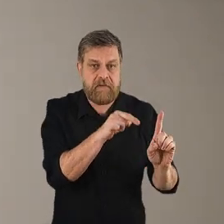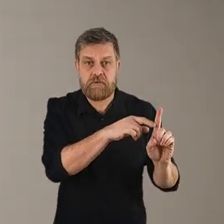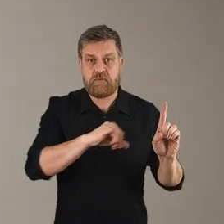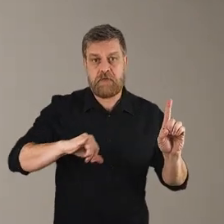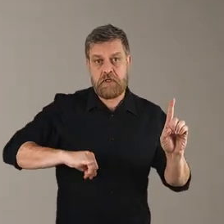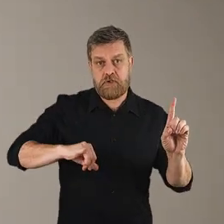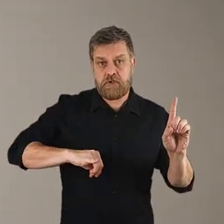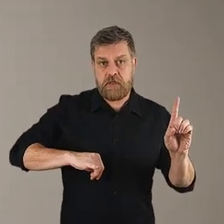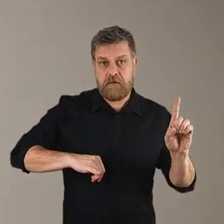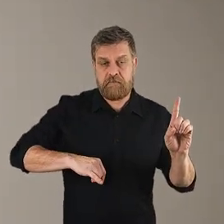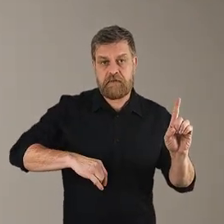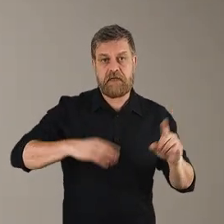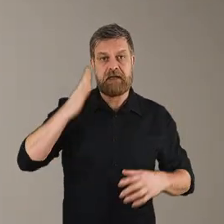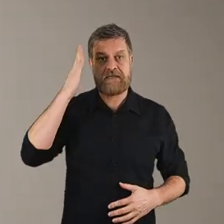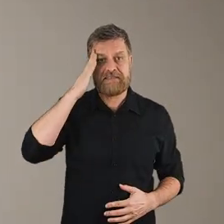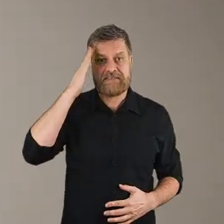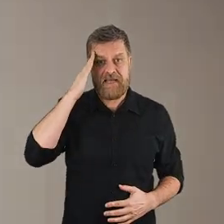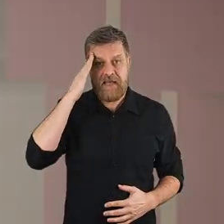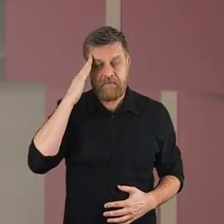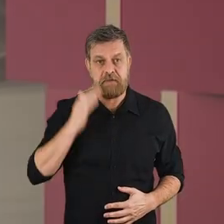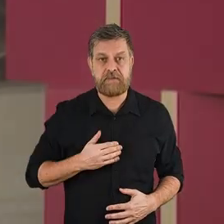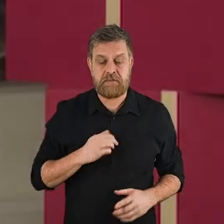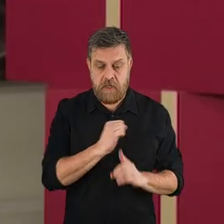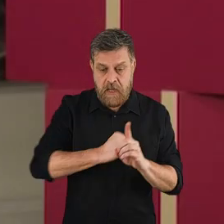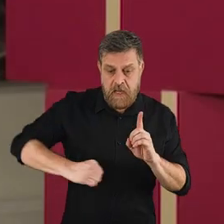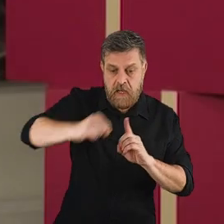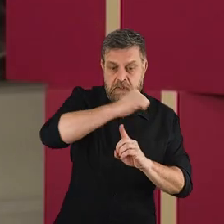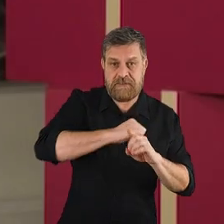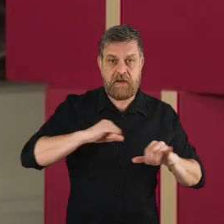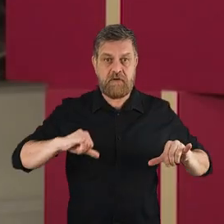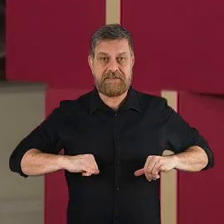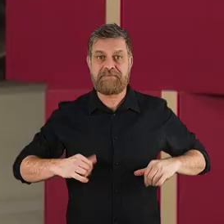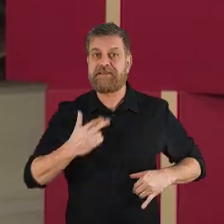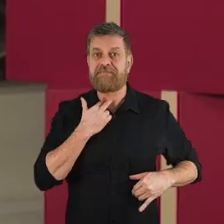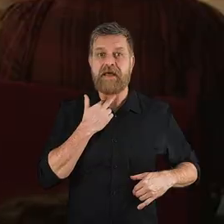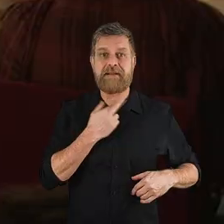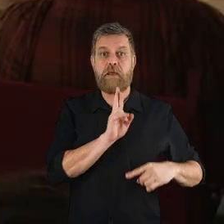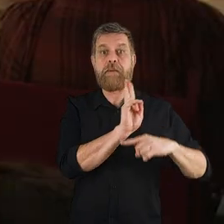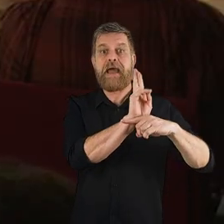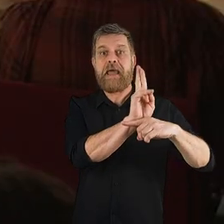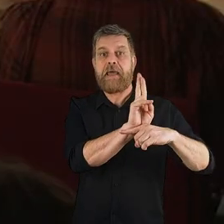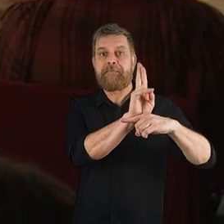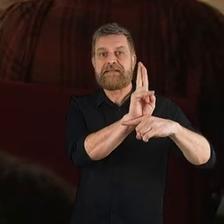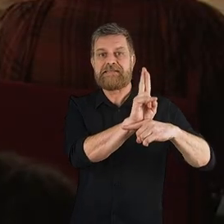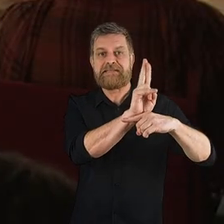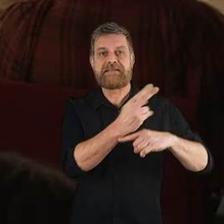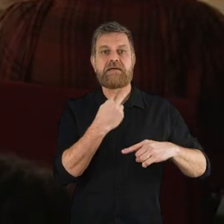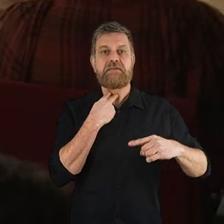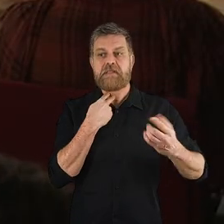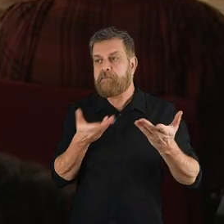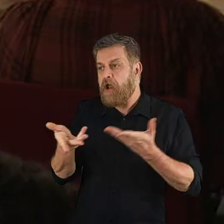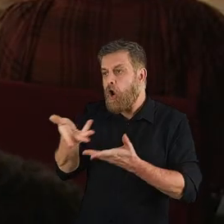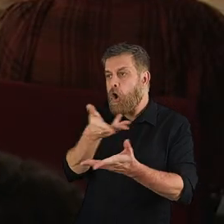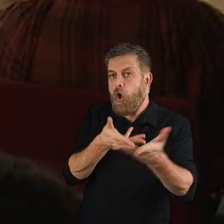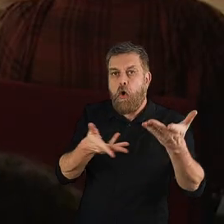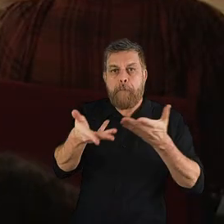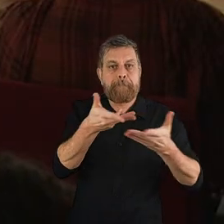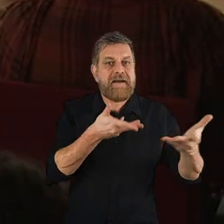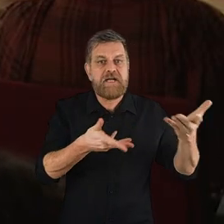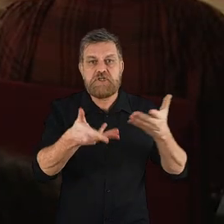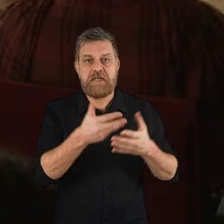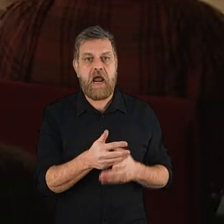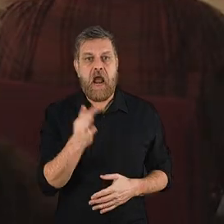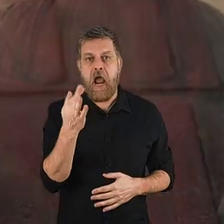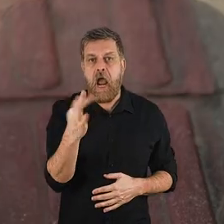já sabe que sofrimento, principalmente social, ele é irrepresentável, né? Você não pode compartilhar a dor do outro